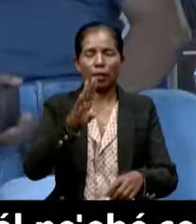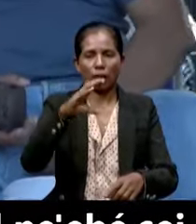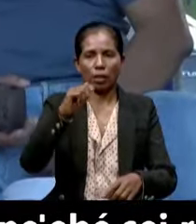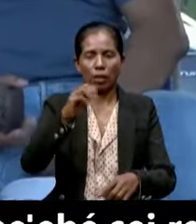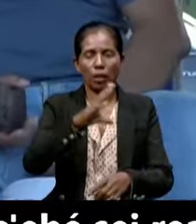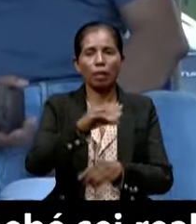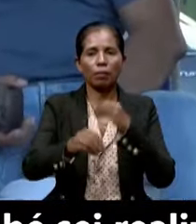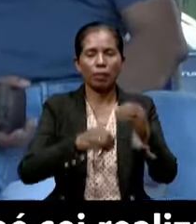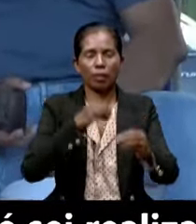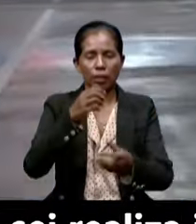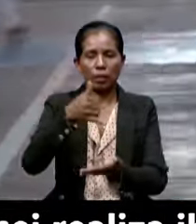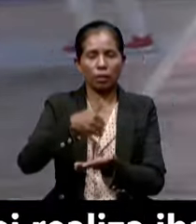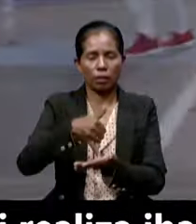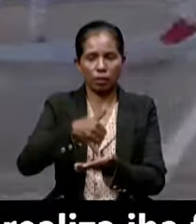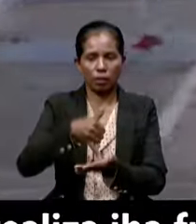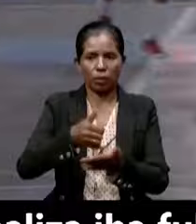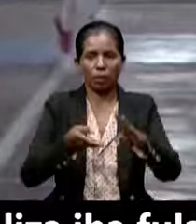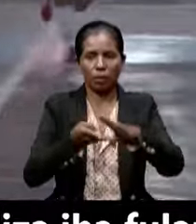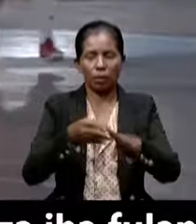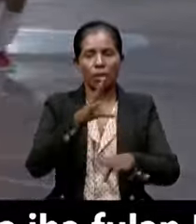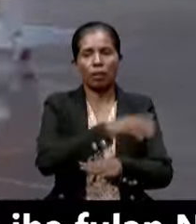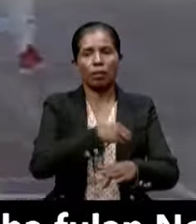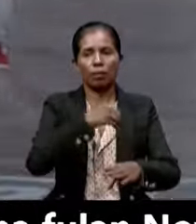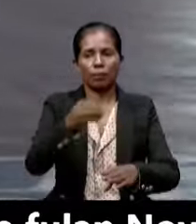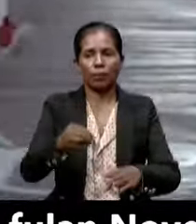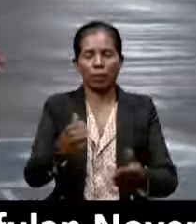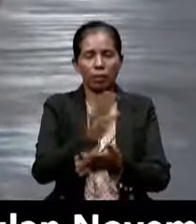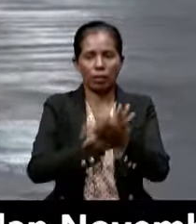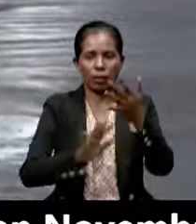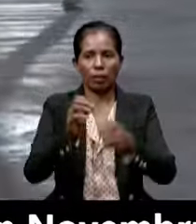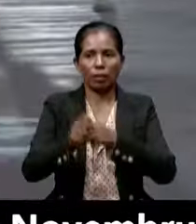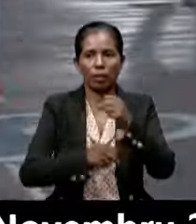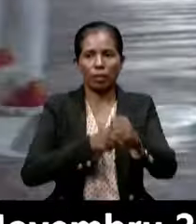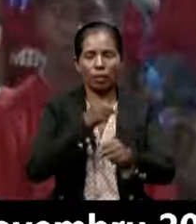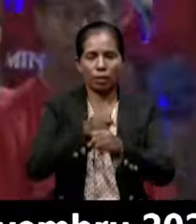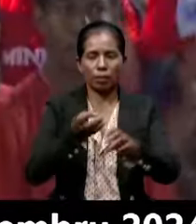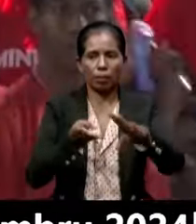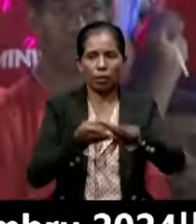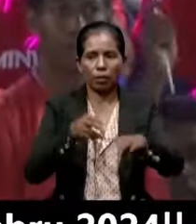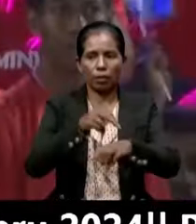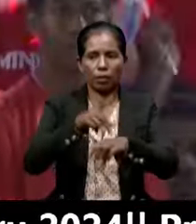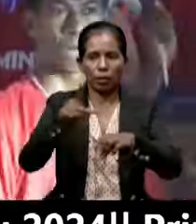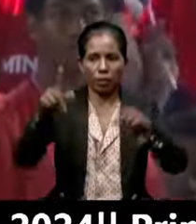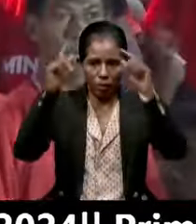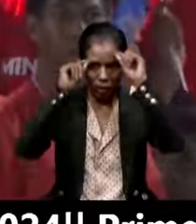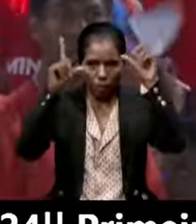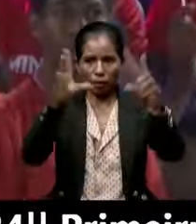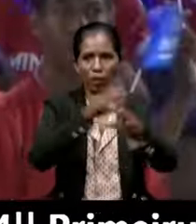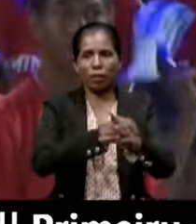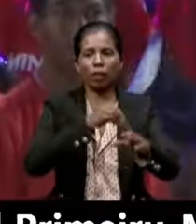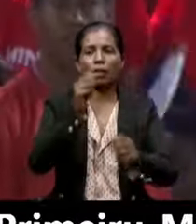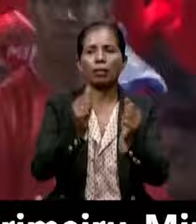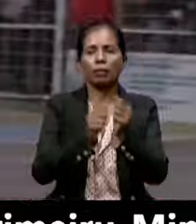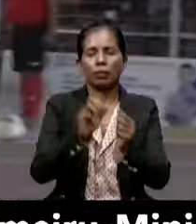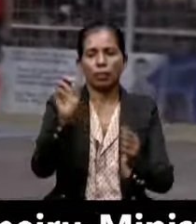rua Ronulo Resinhat. Competição jogo bem setel cap hodi celebra aniversário Banco Nacional de Comércio Timor-Leste badala